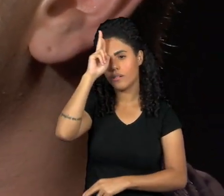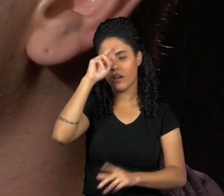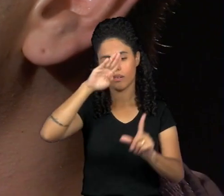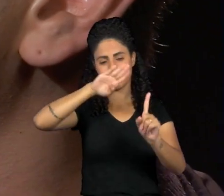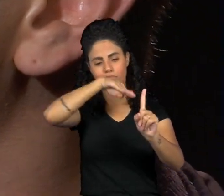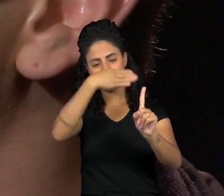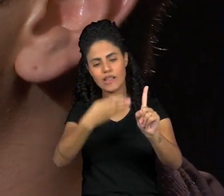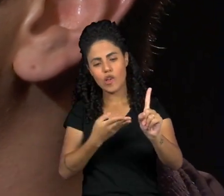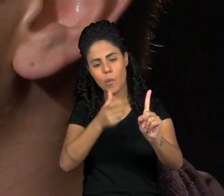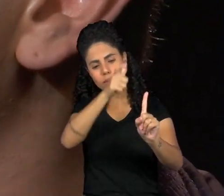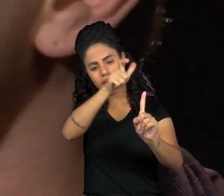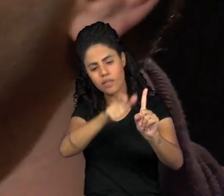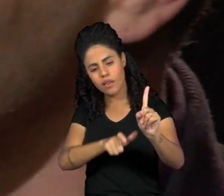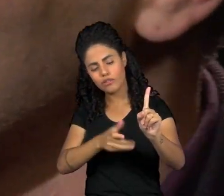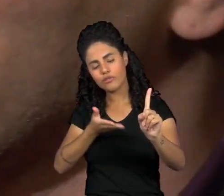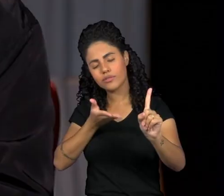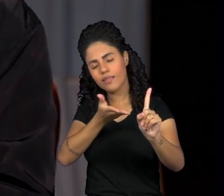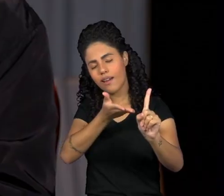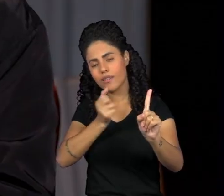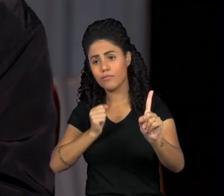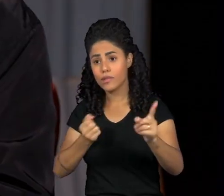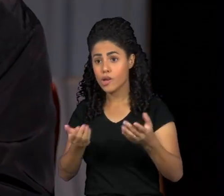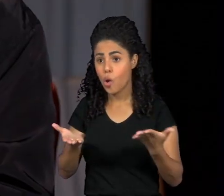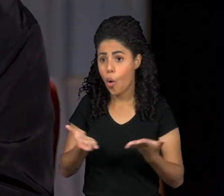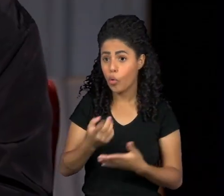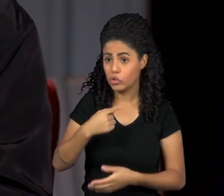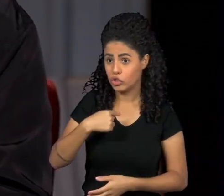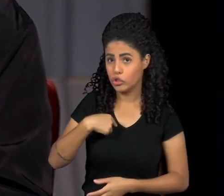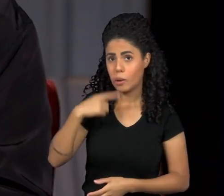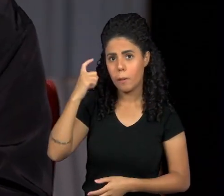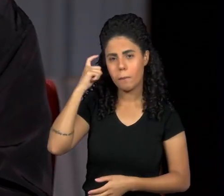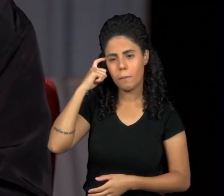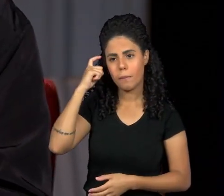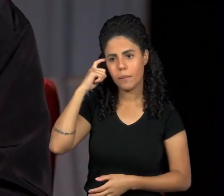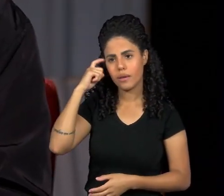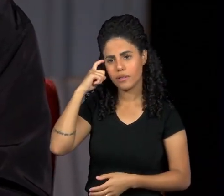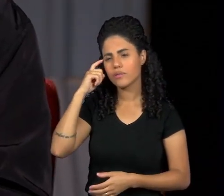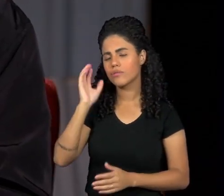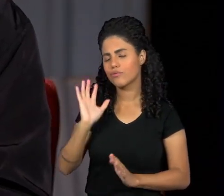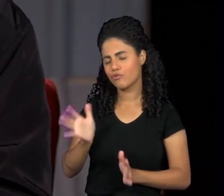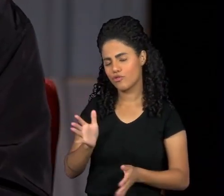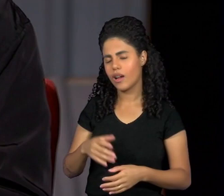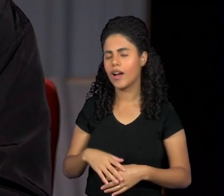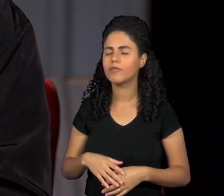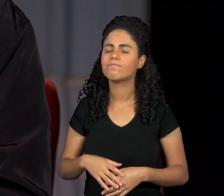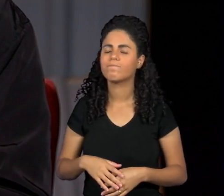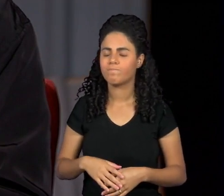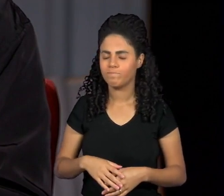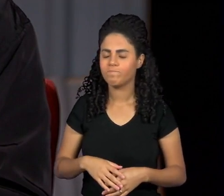porque hoje, eu penso, né, já com alguma idade, que